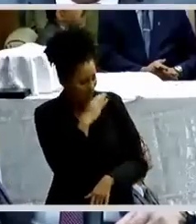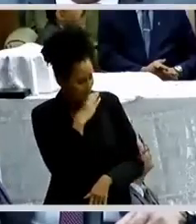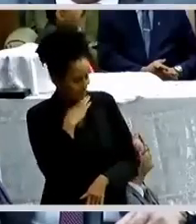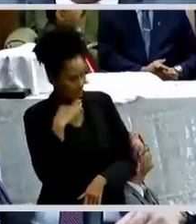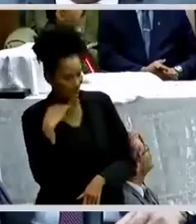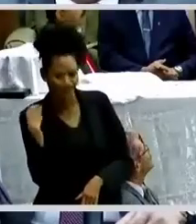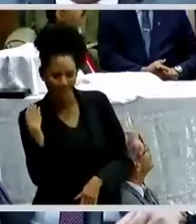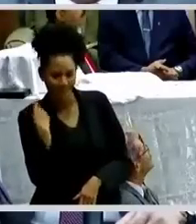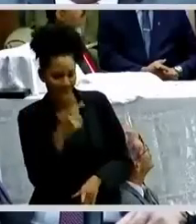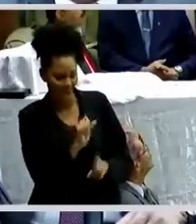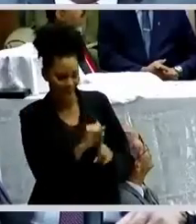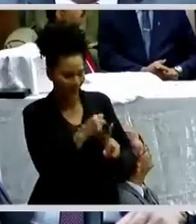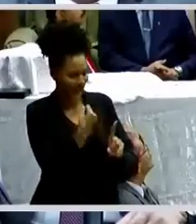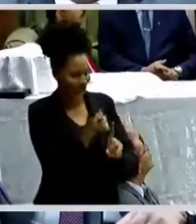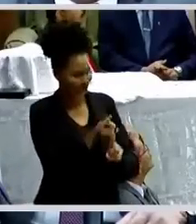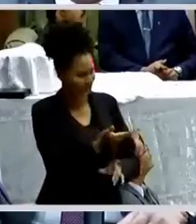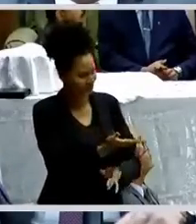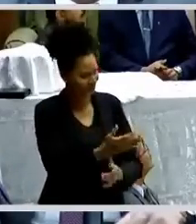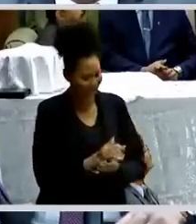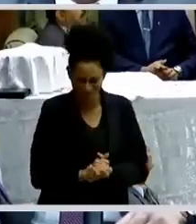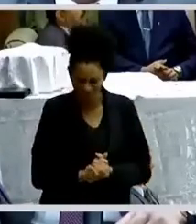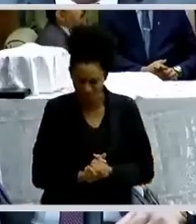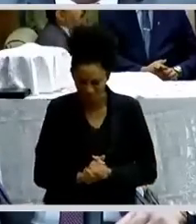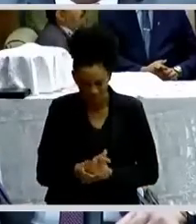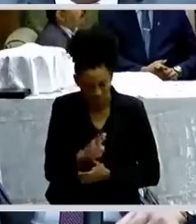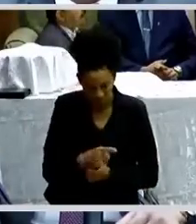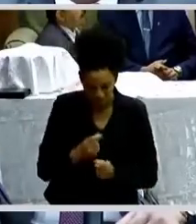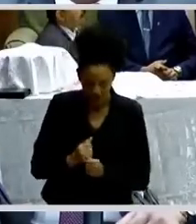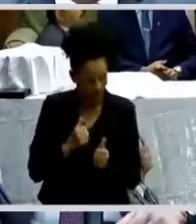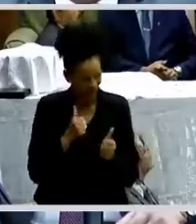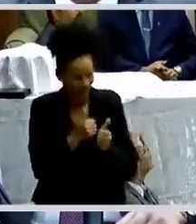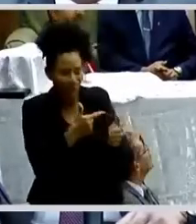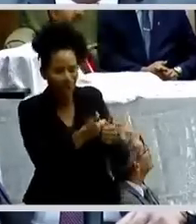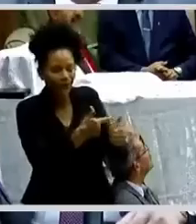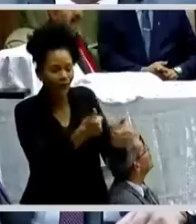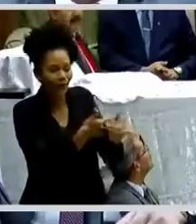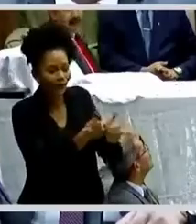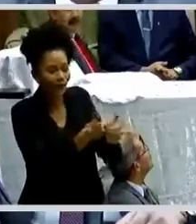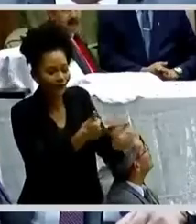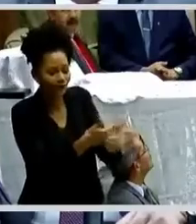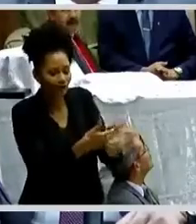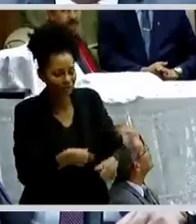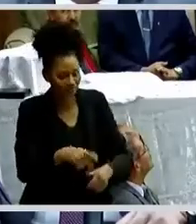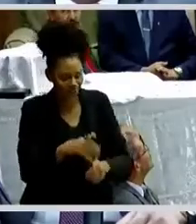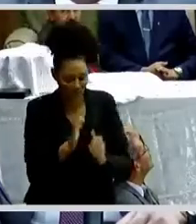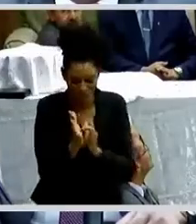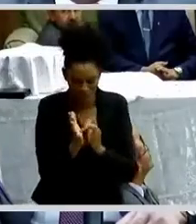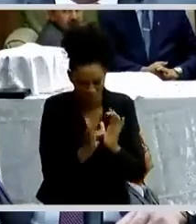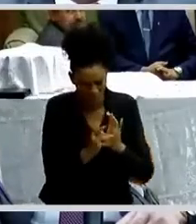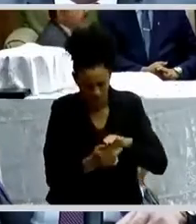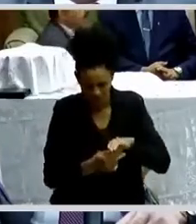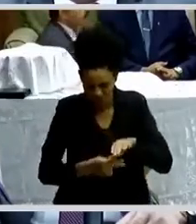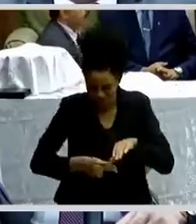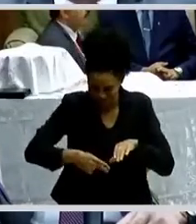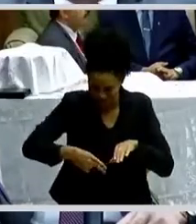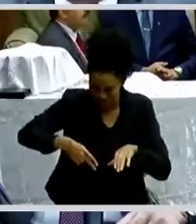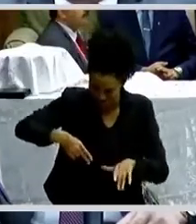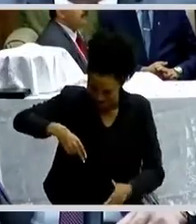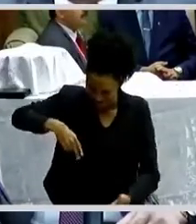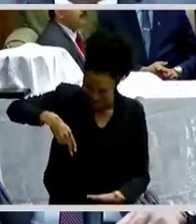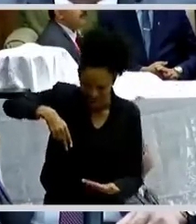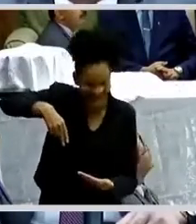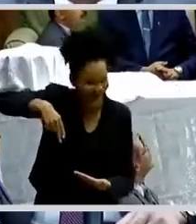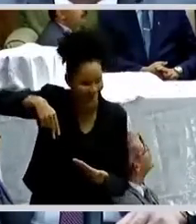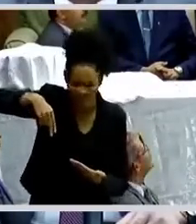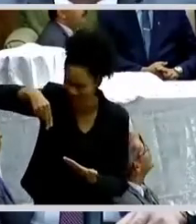o social. Até os teus discípulos, ó. Agora Jesus é ressuscitado.